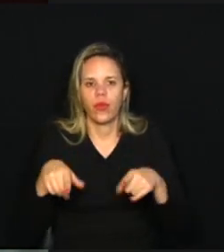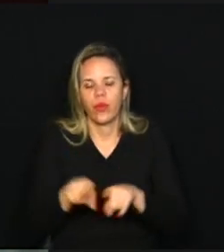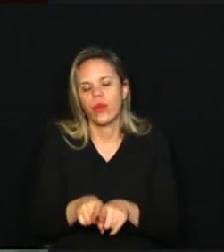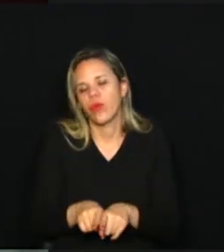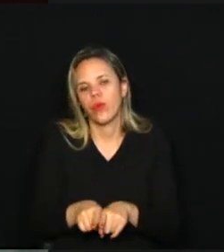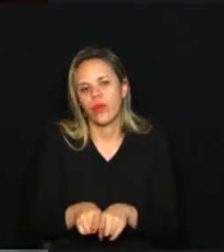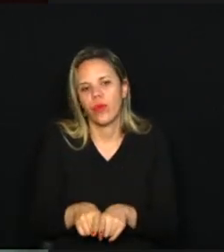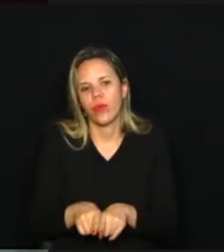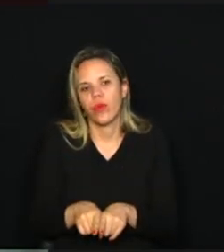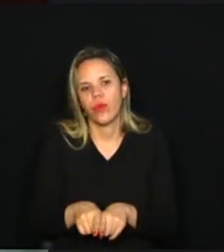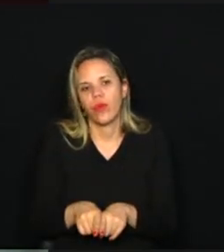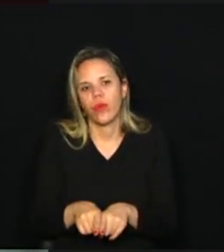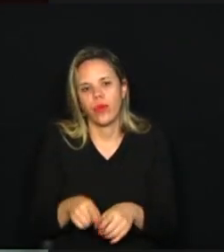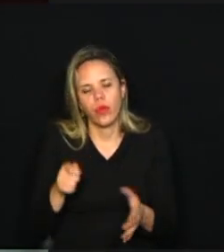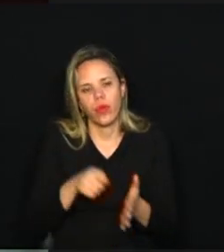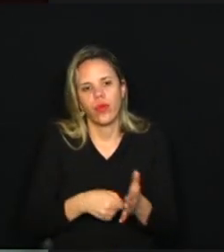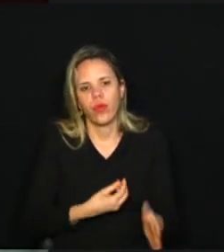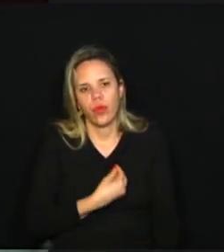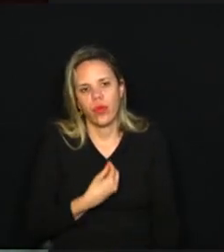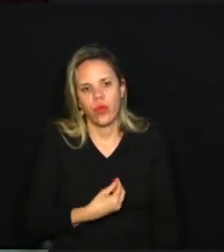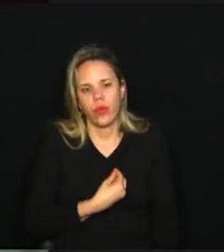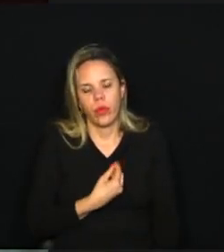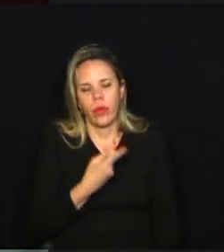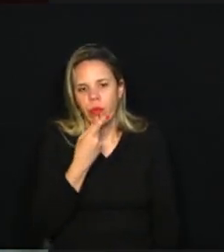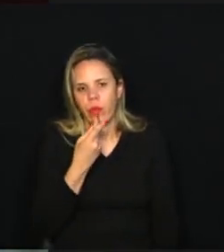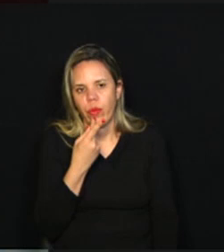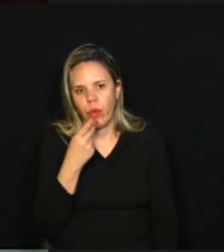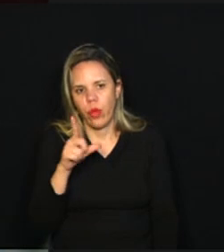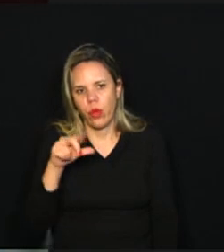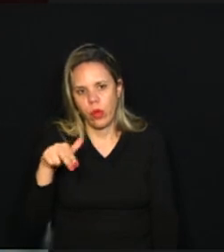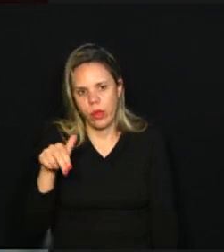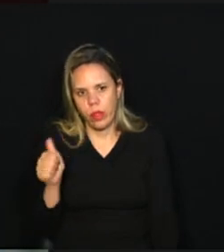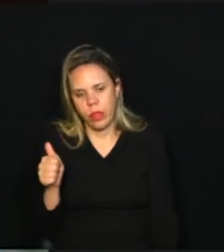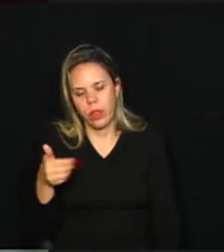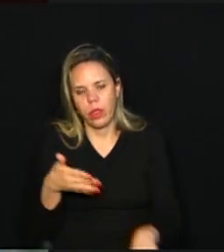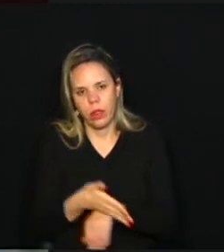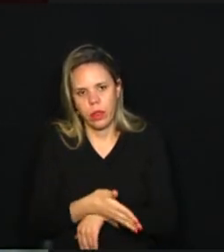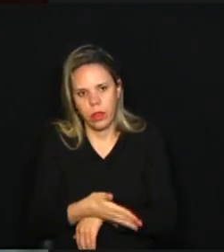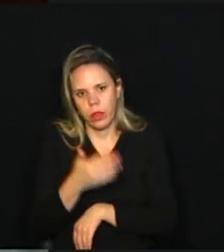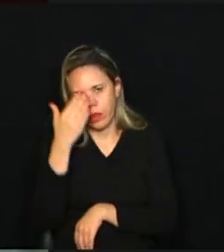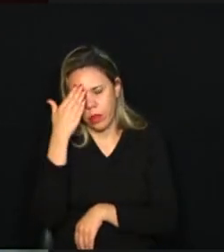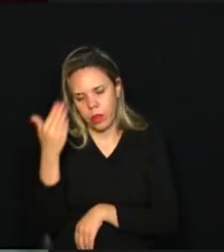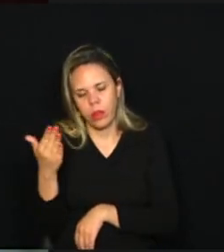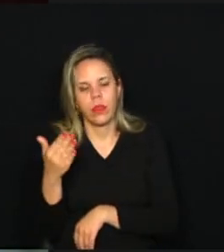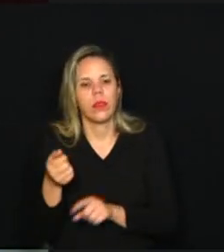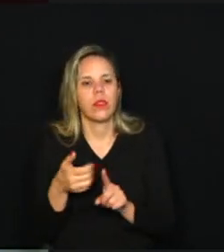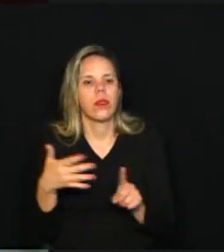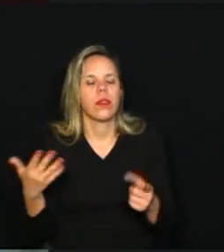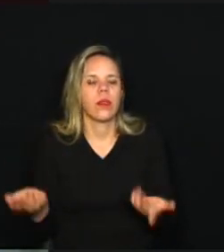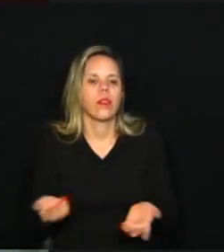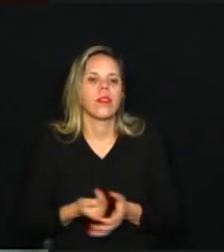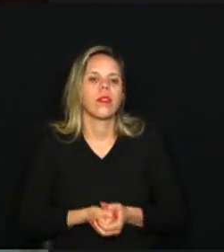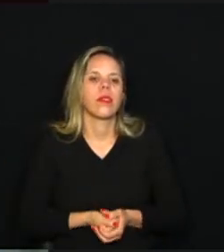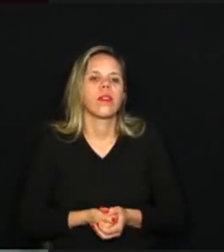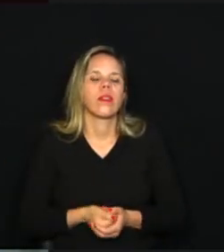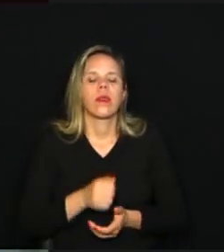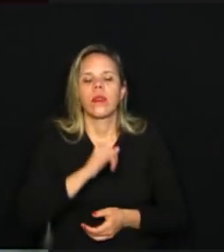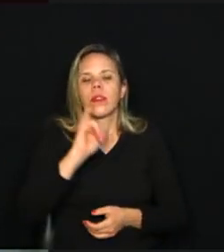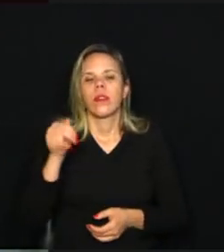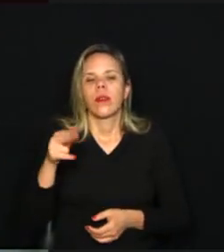a Frente pela Vida, onde tem, assim como foi falado, que tem a Luciana, que faz parte, que eu agradeço aí a explanação dela, assim como a da